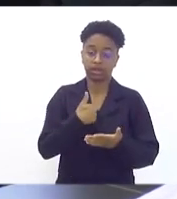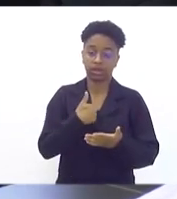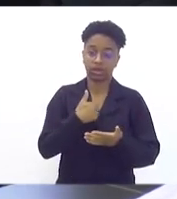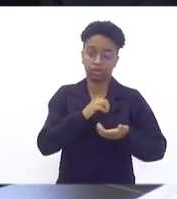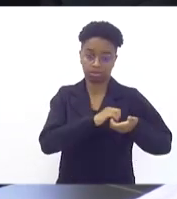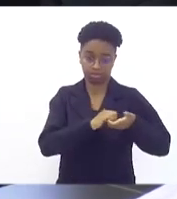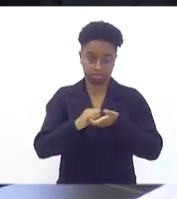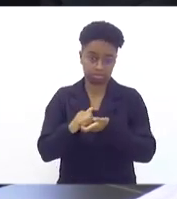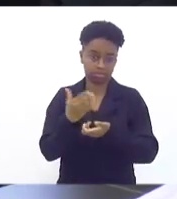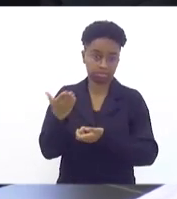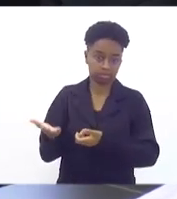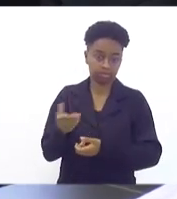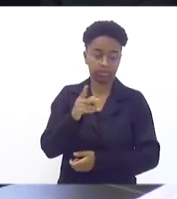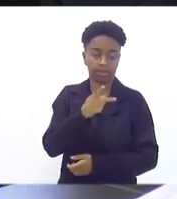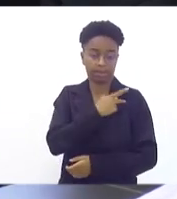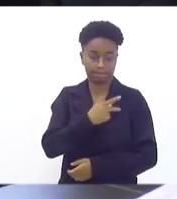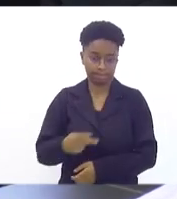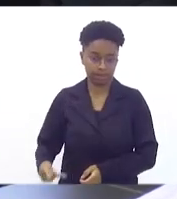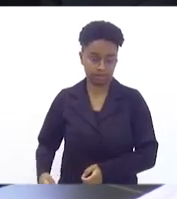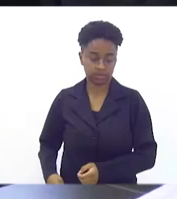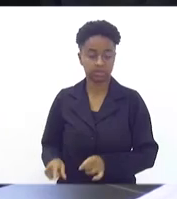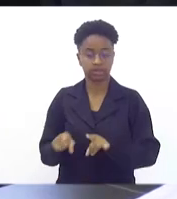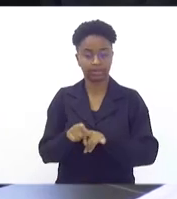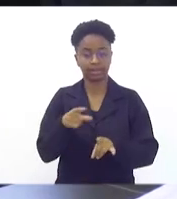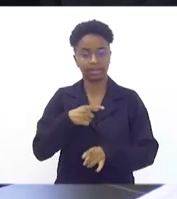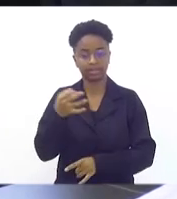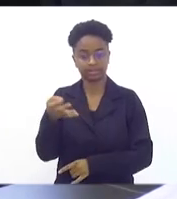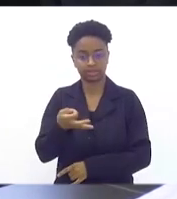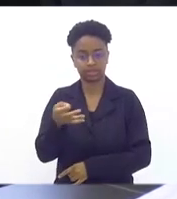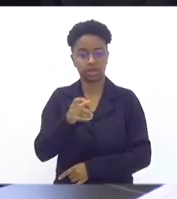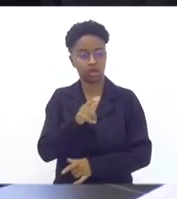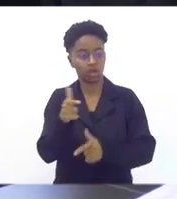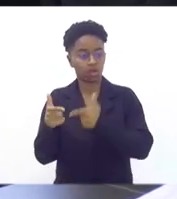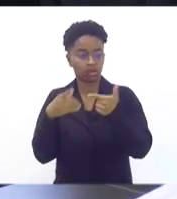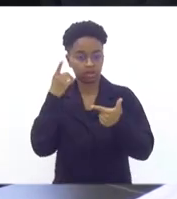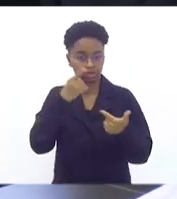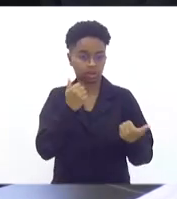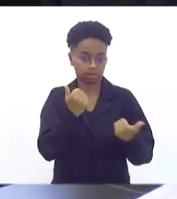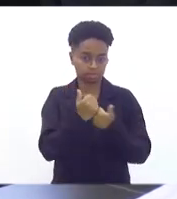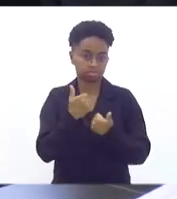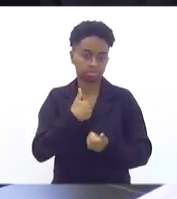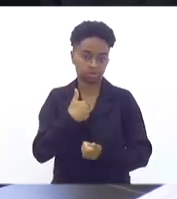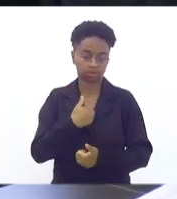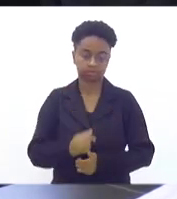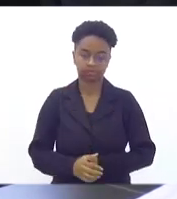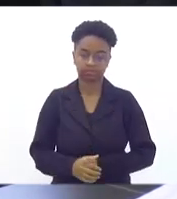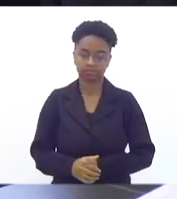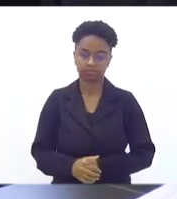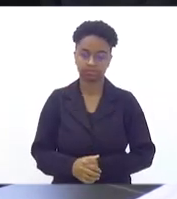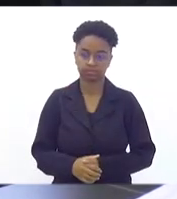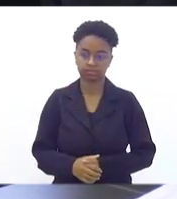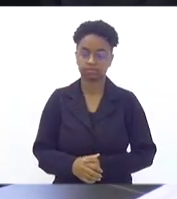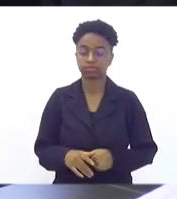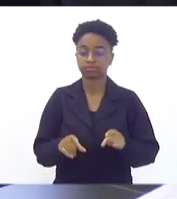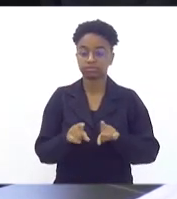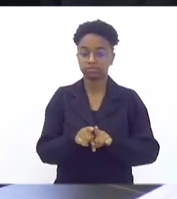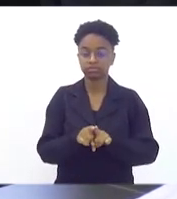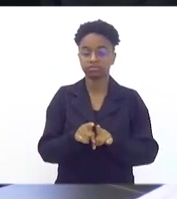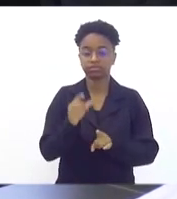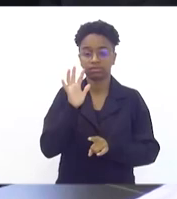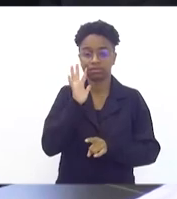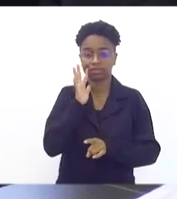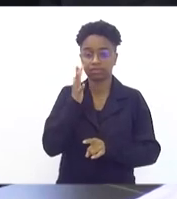é ao presidente tenho certeza que será a palavra também dos deputados aqui presentes e faço o encaminhamento a gente sabe